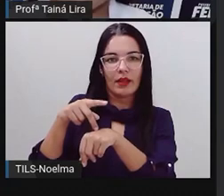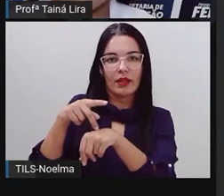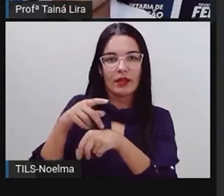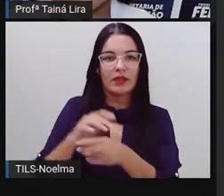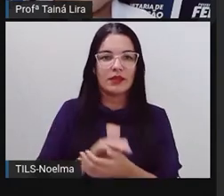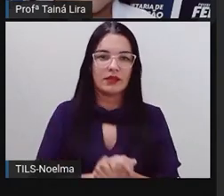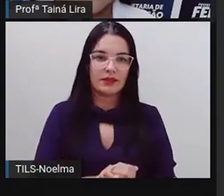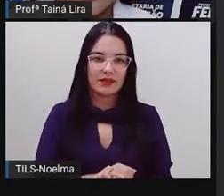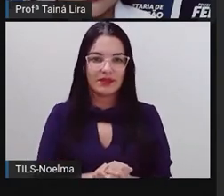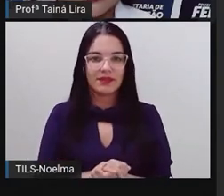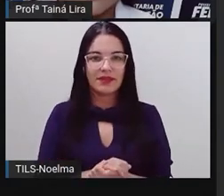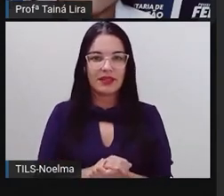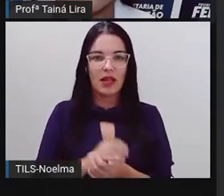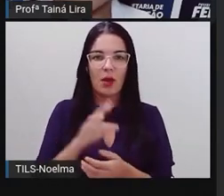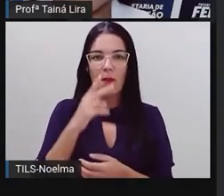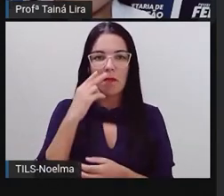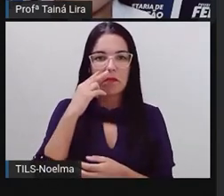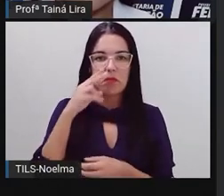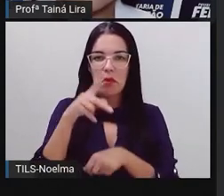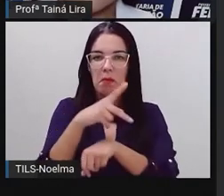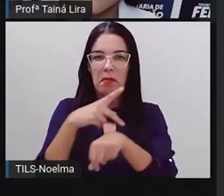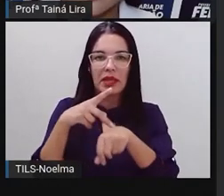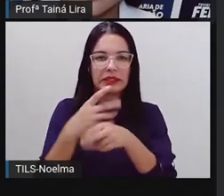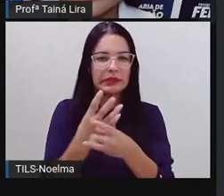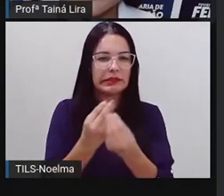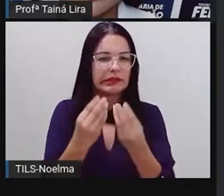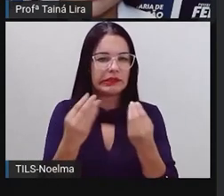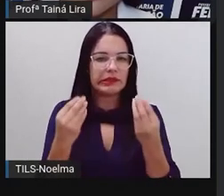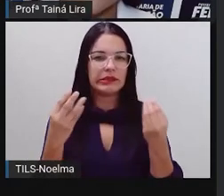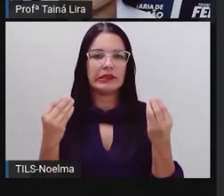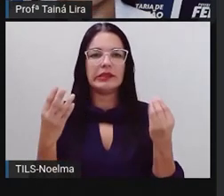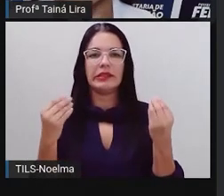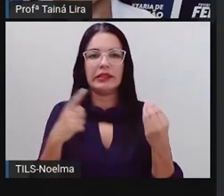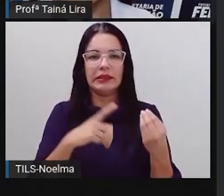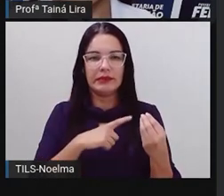sem legal olha lá guiné-bissau